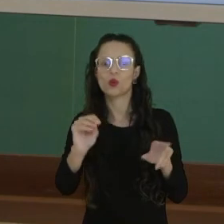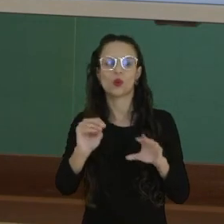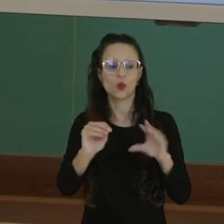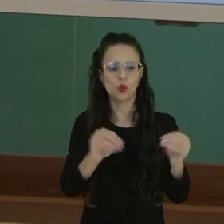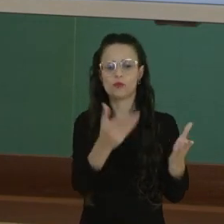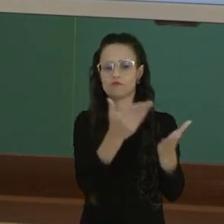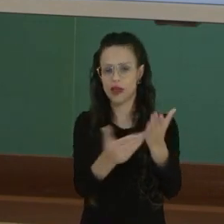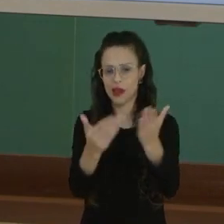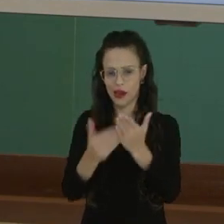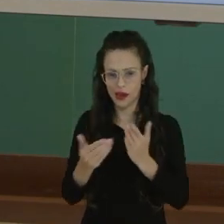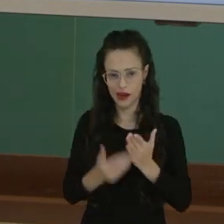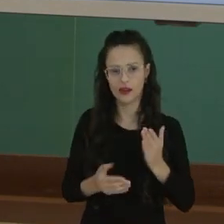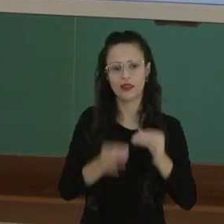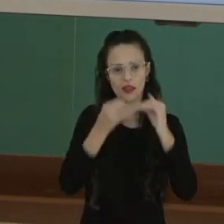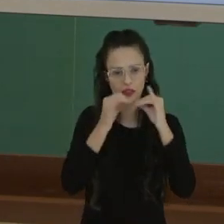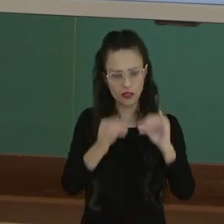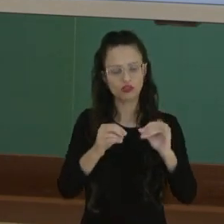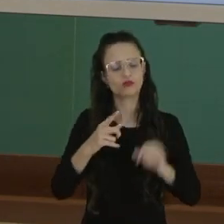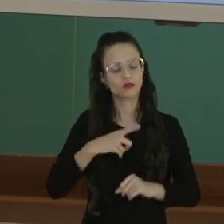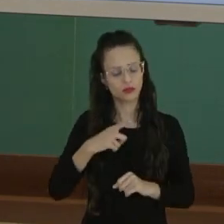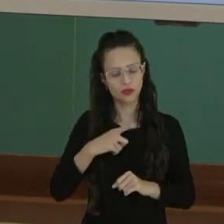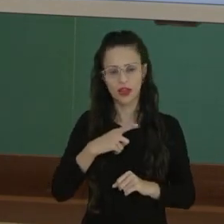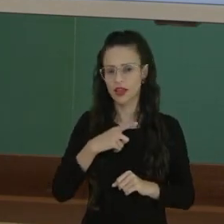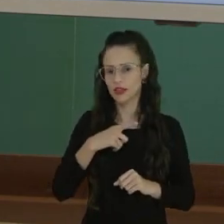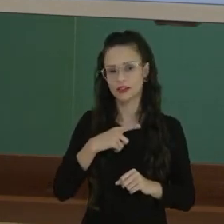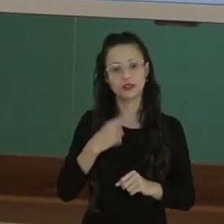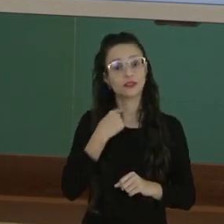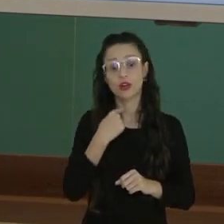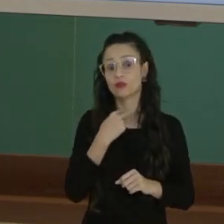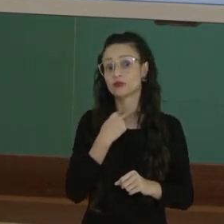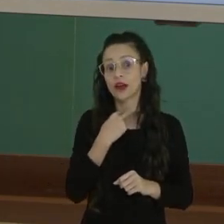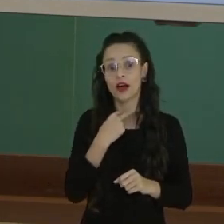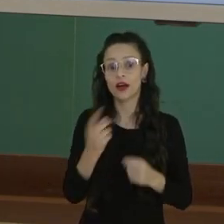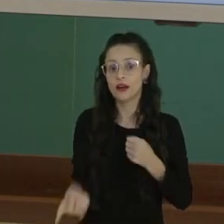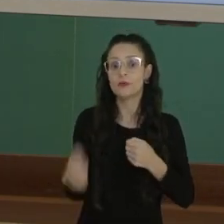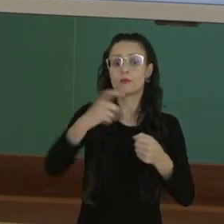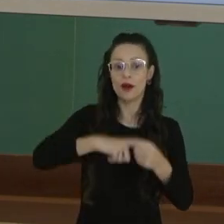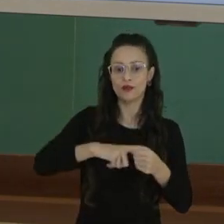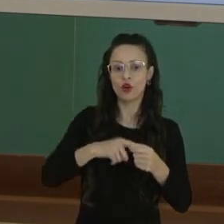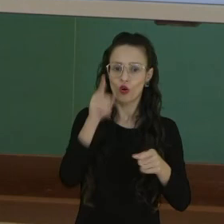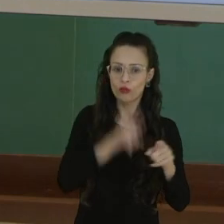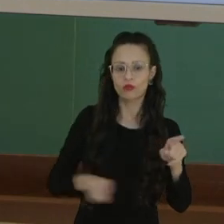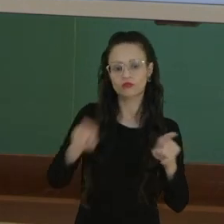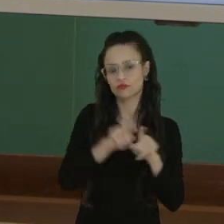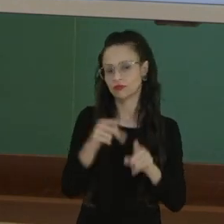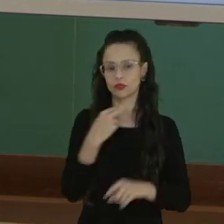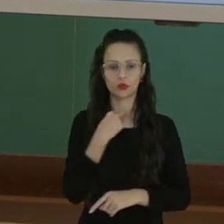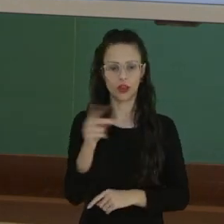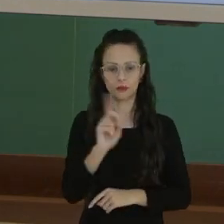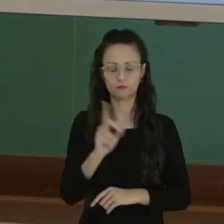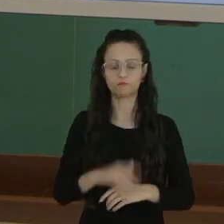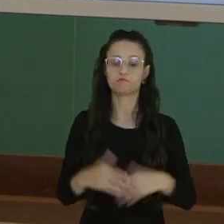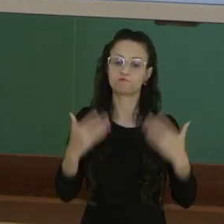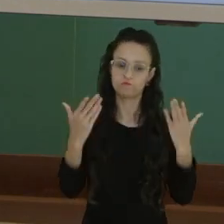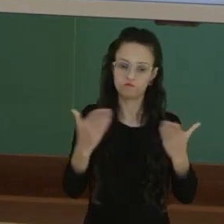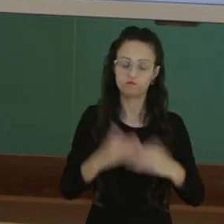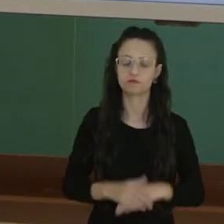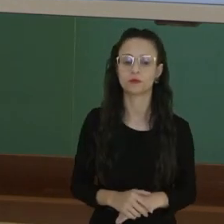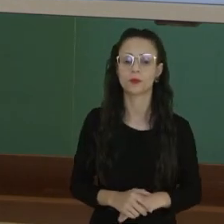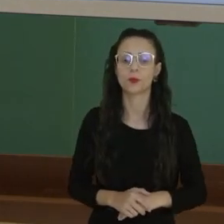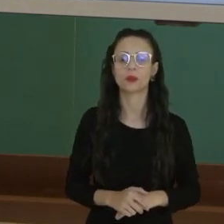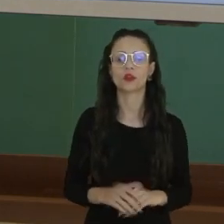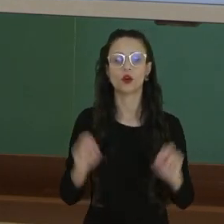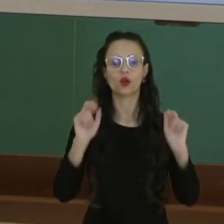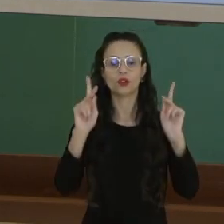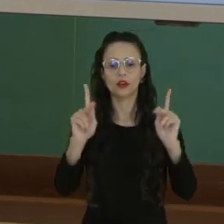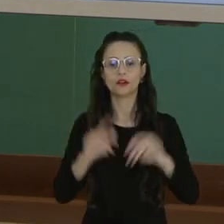perda, certo? Uma energia dissipada que ela não pode ser adquirida novamente. Pois bem,